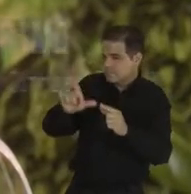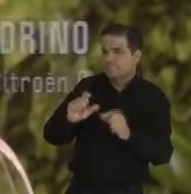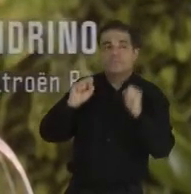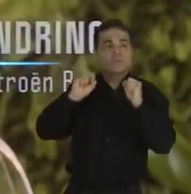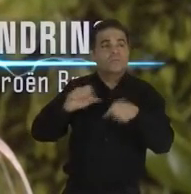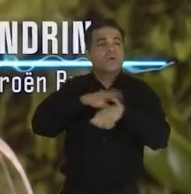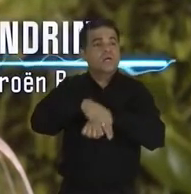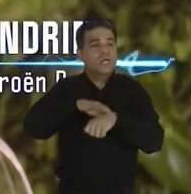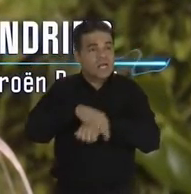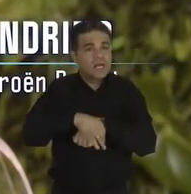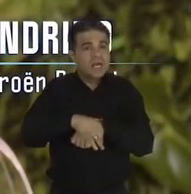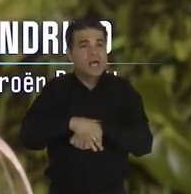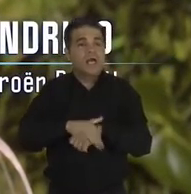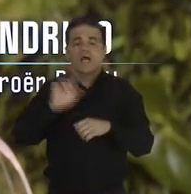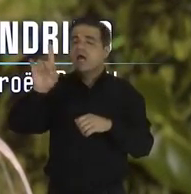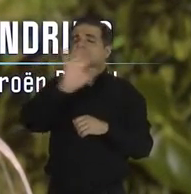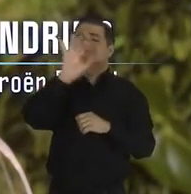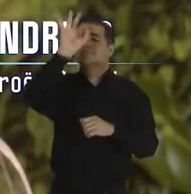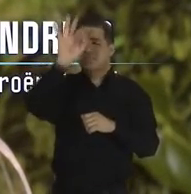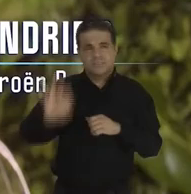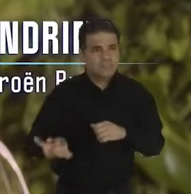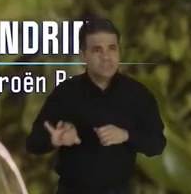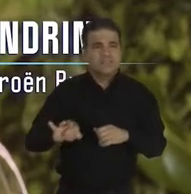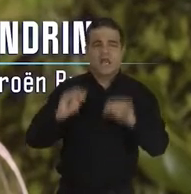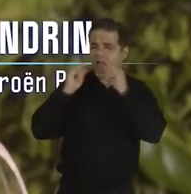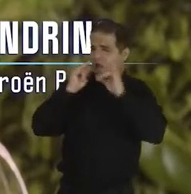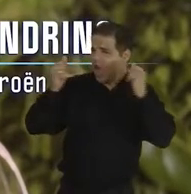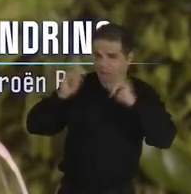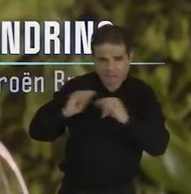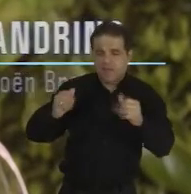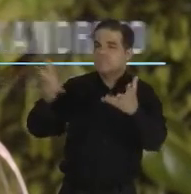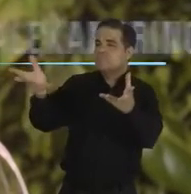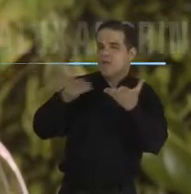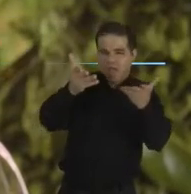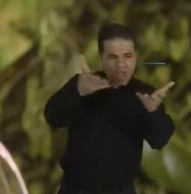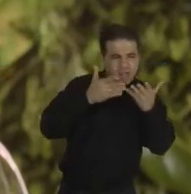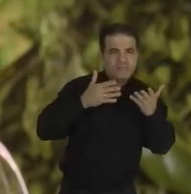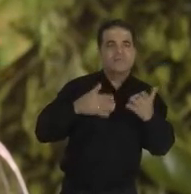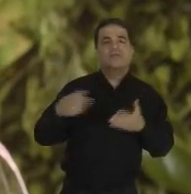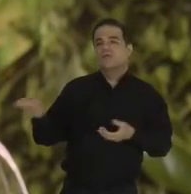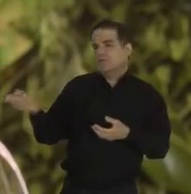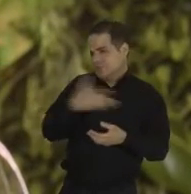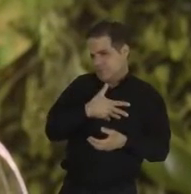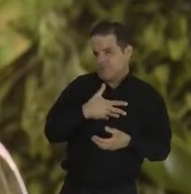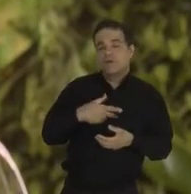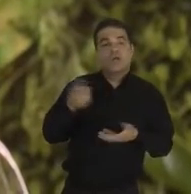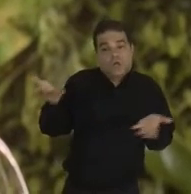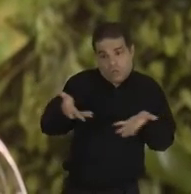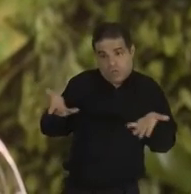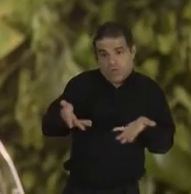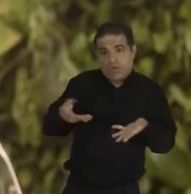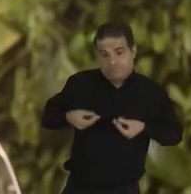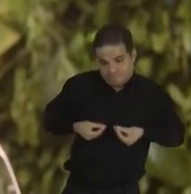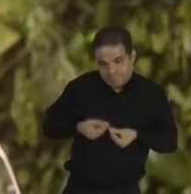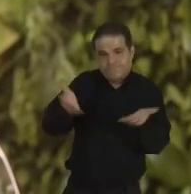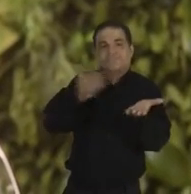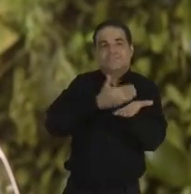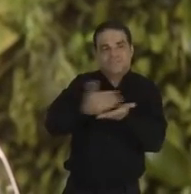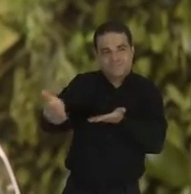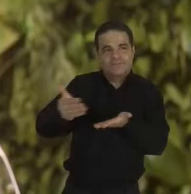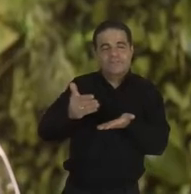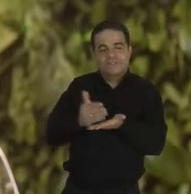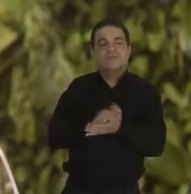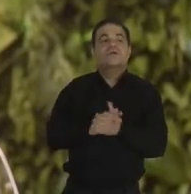garantir uma coisa a rede também tá sem por cento eletrizada para receber esse grande lançamento que nós estamos agora nesse momento